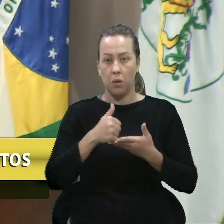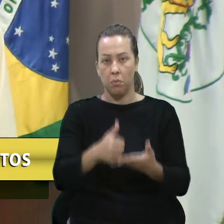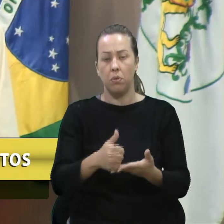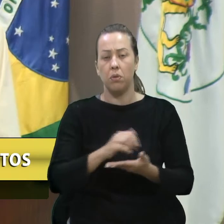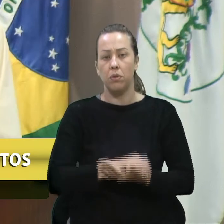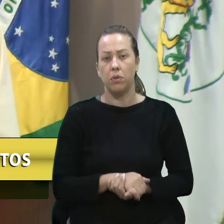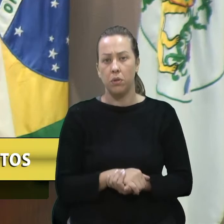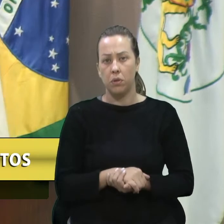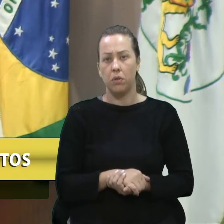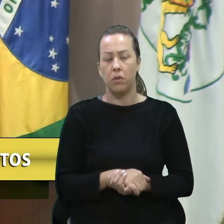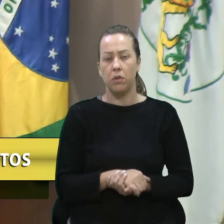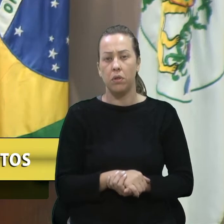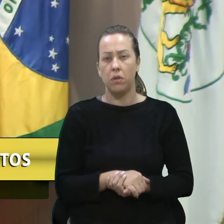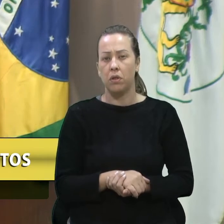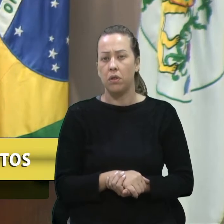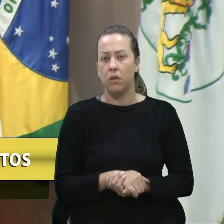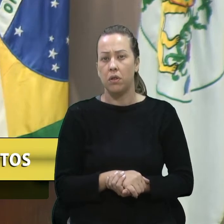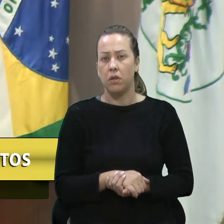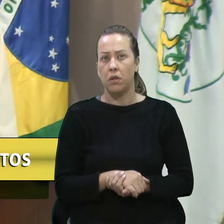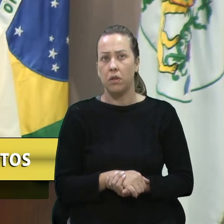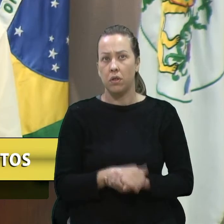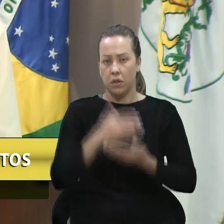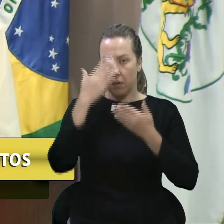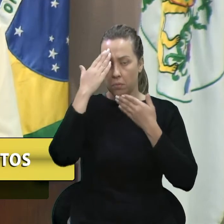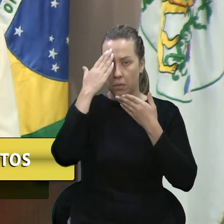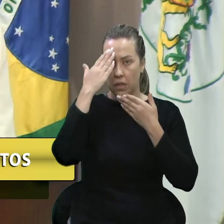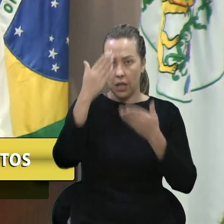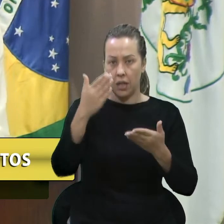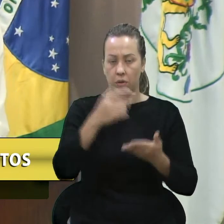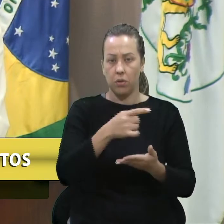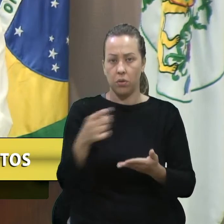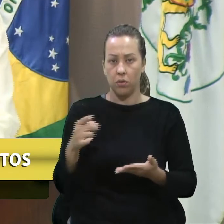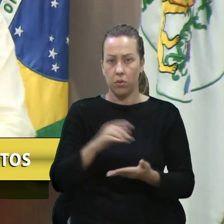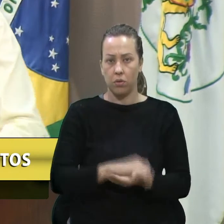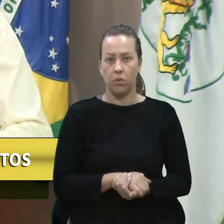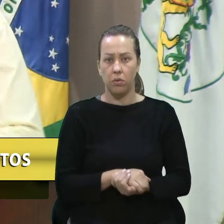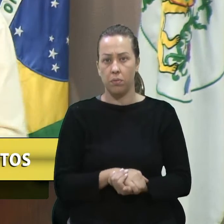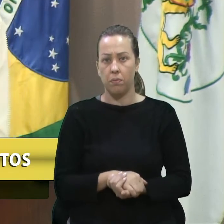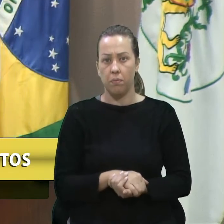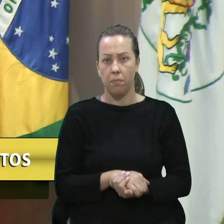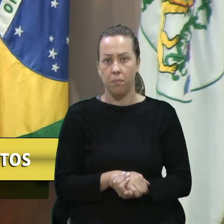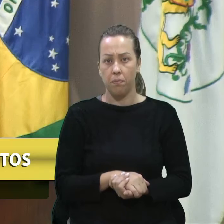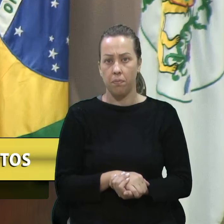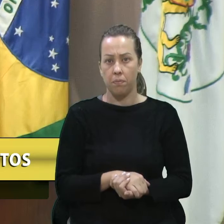o André Trigueiro. Obrigado por enquanto.